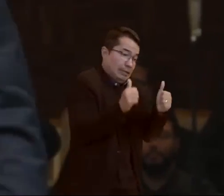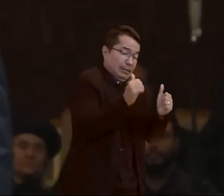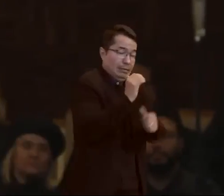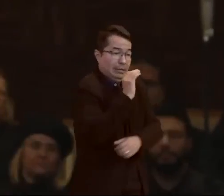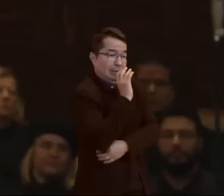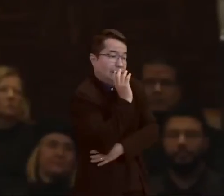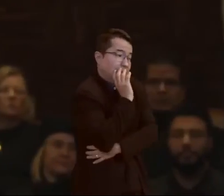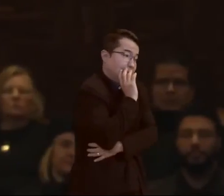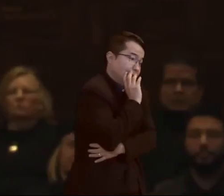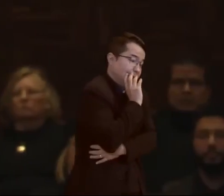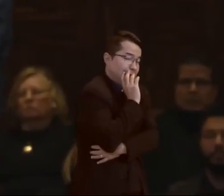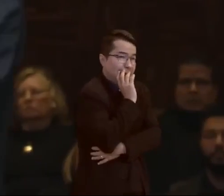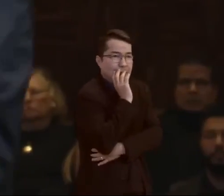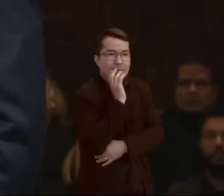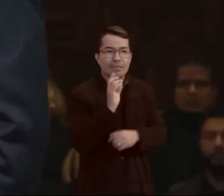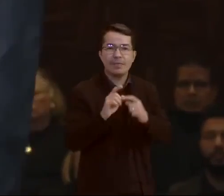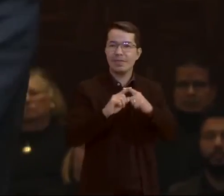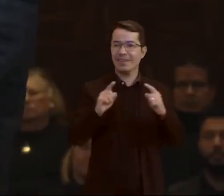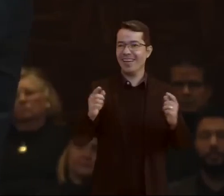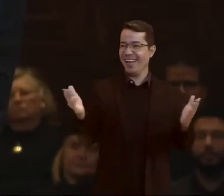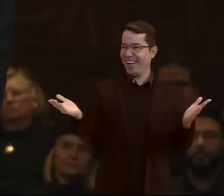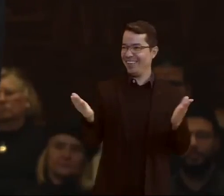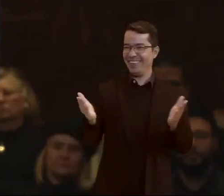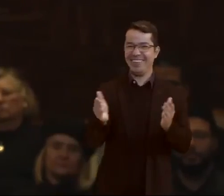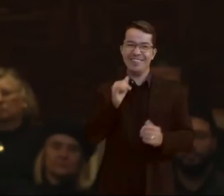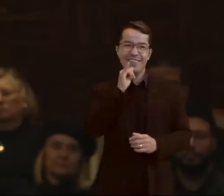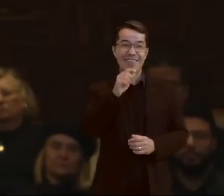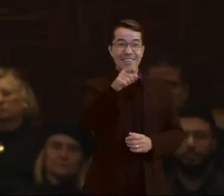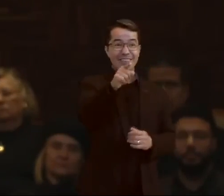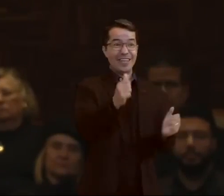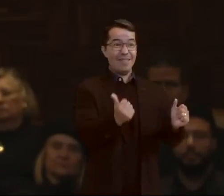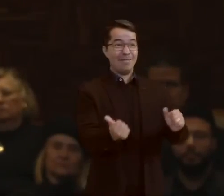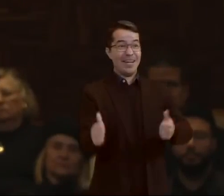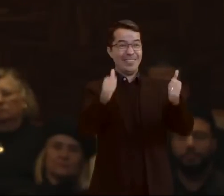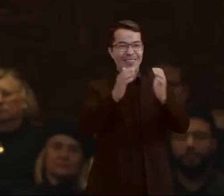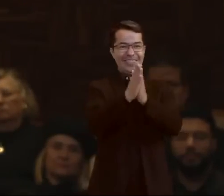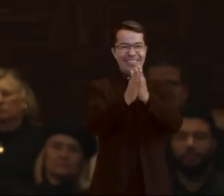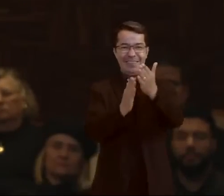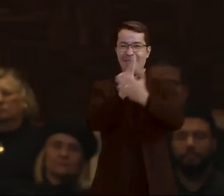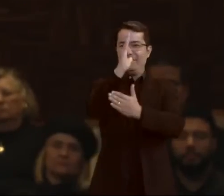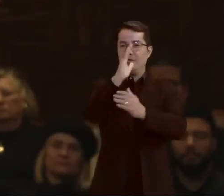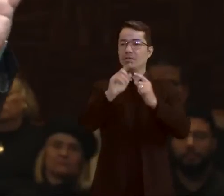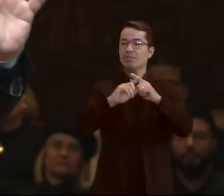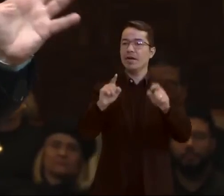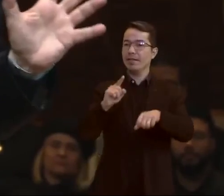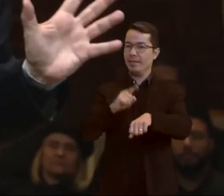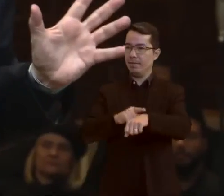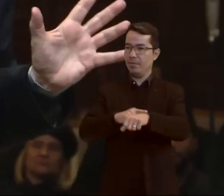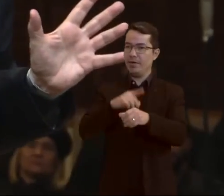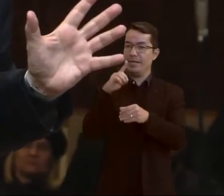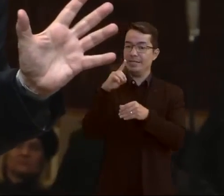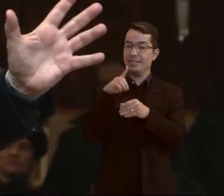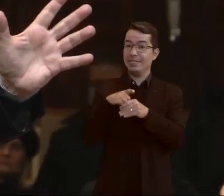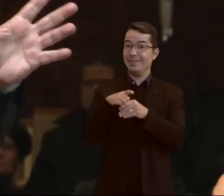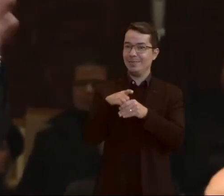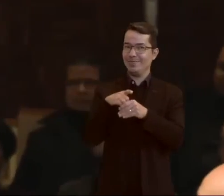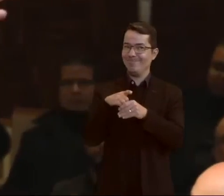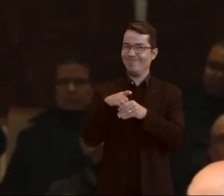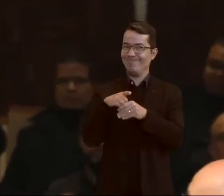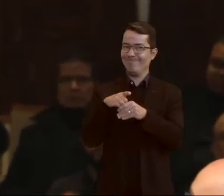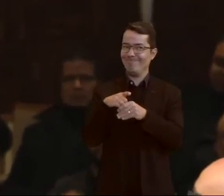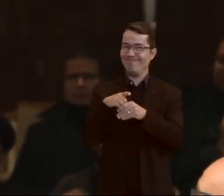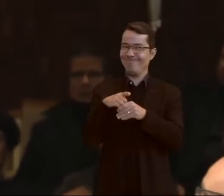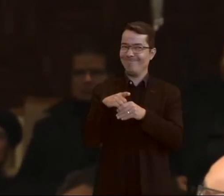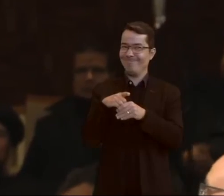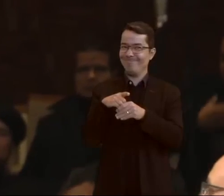etapa, chega, já agora me batizei, chega na hora de dar o dízimo. Você diz assim, não dá, o